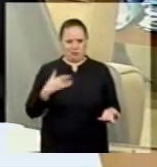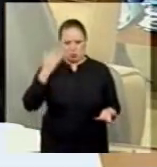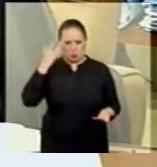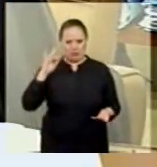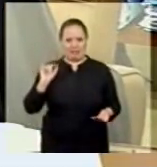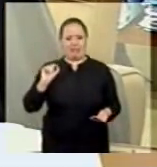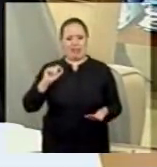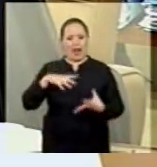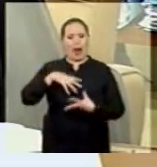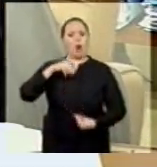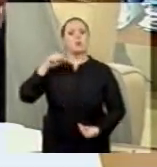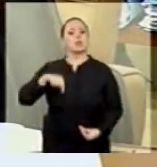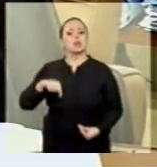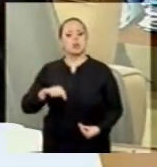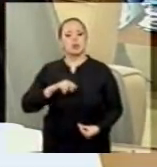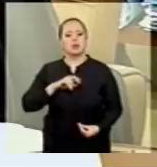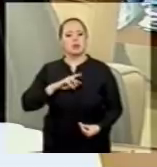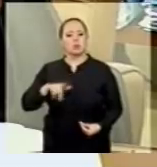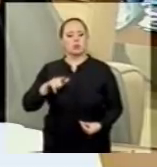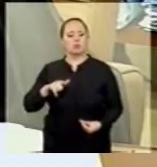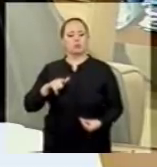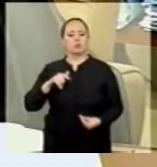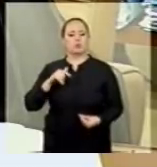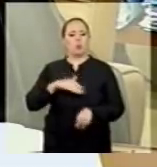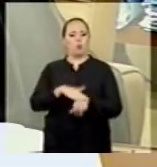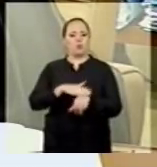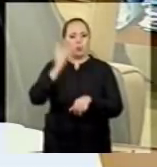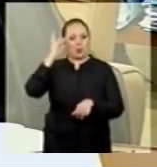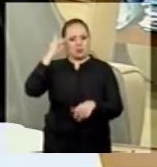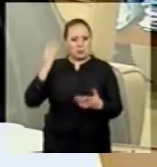daqui não fez esse périplo.